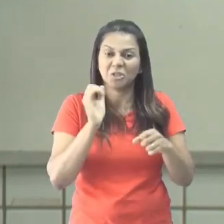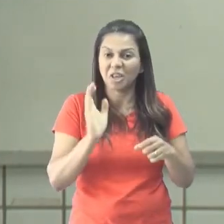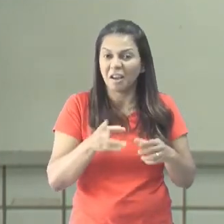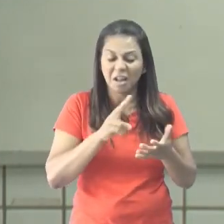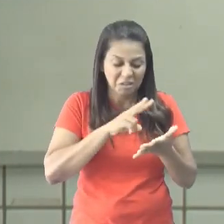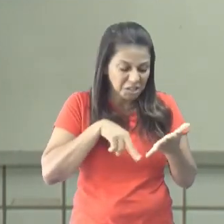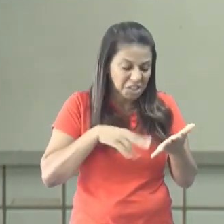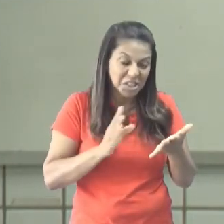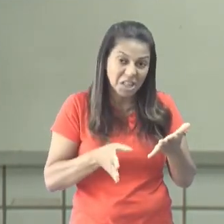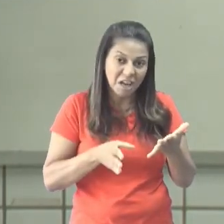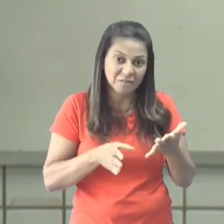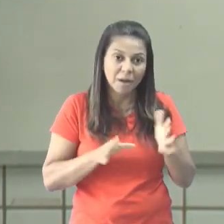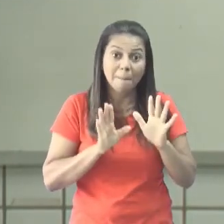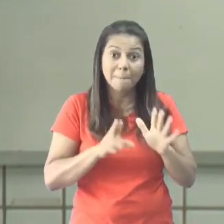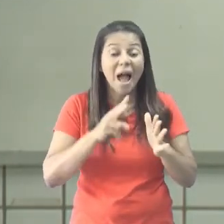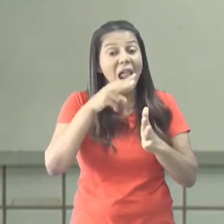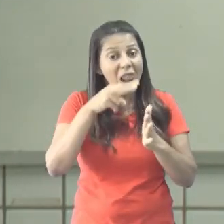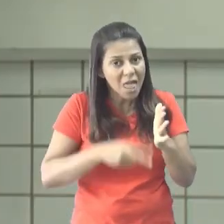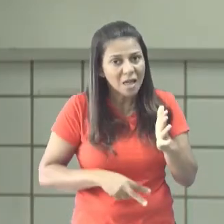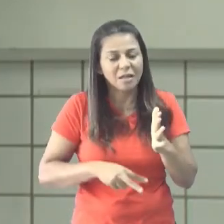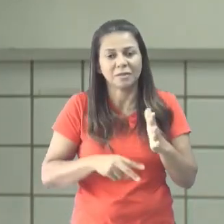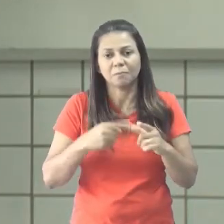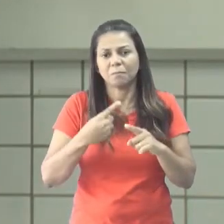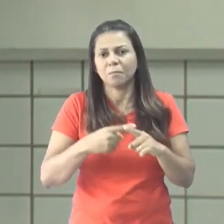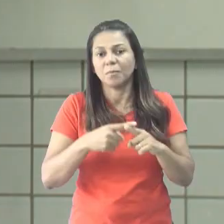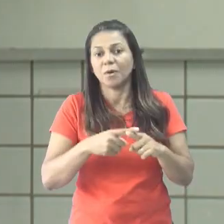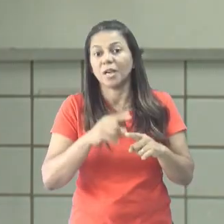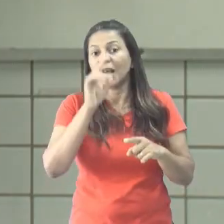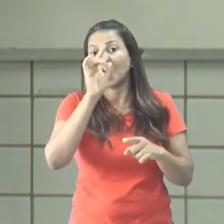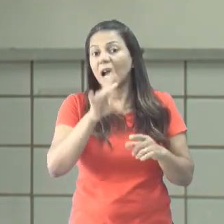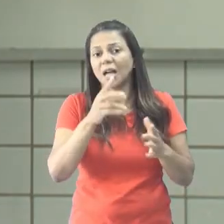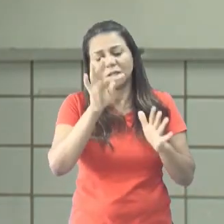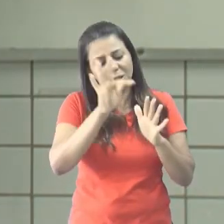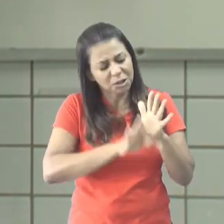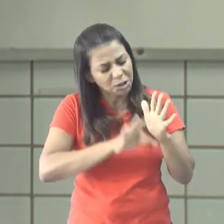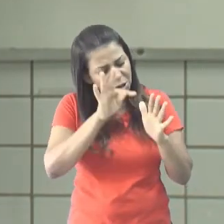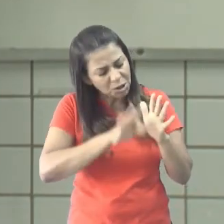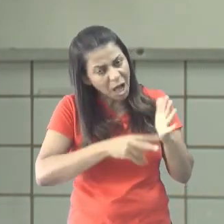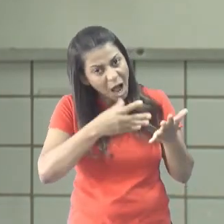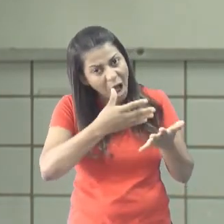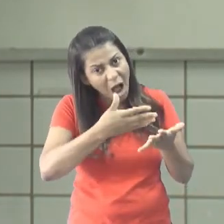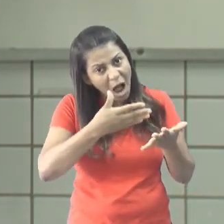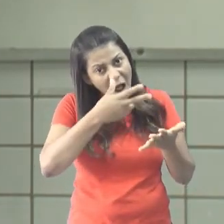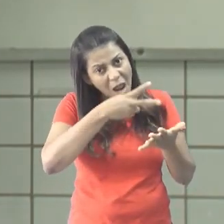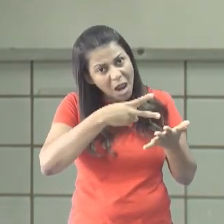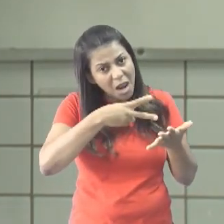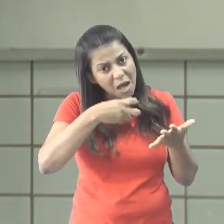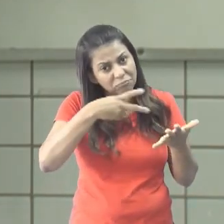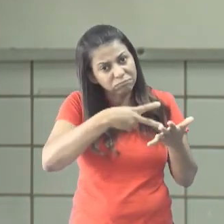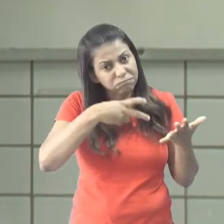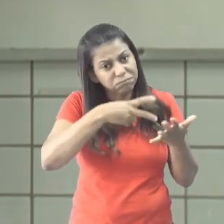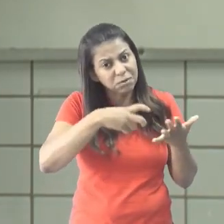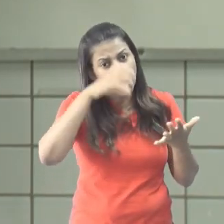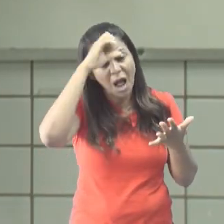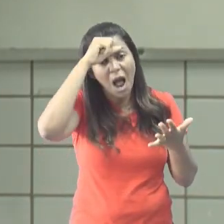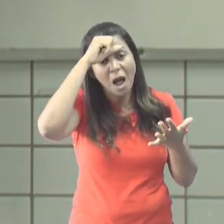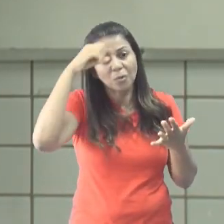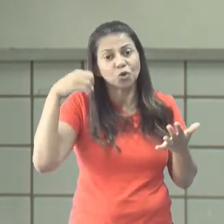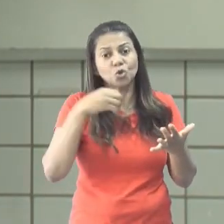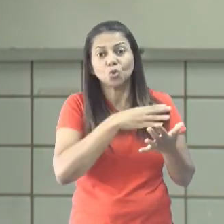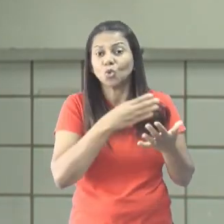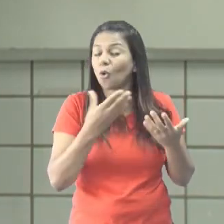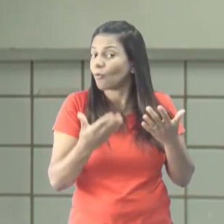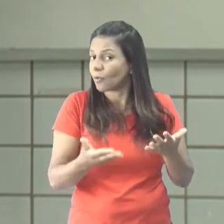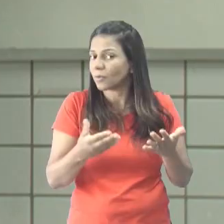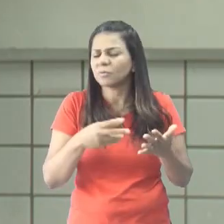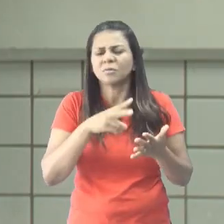livro. Mas leia, porque cada texto que a gente lê, a gente aprende uma coisa nova, uma versão diferente. Então, leiam